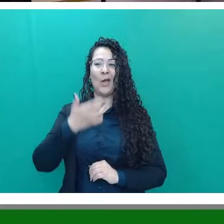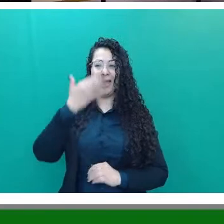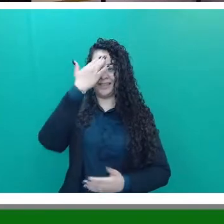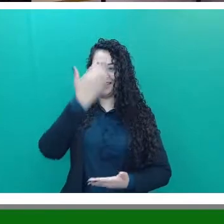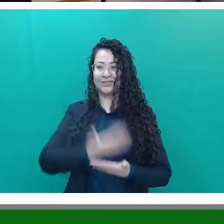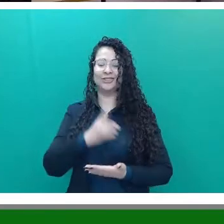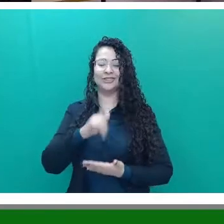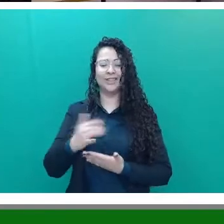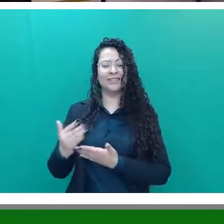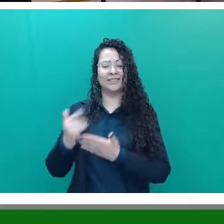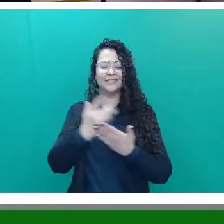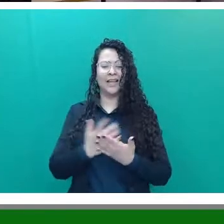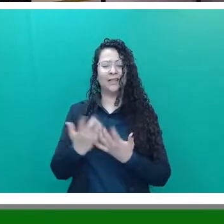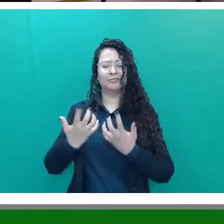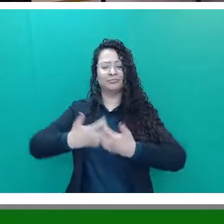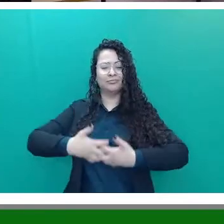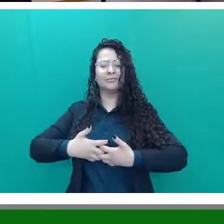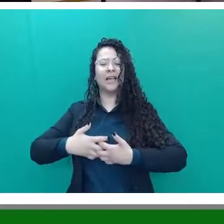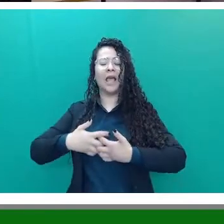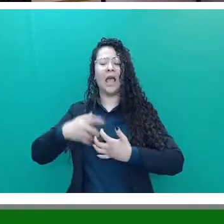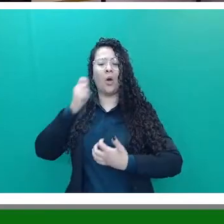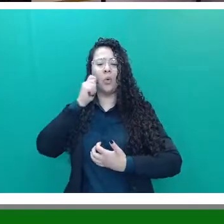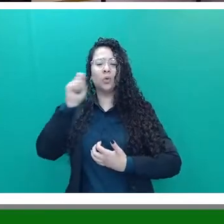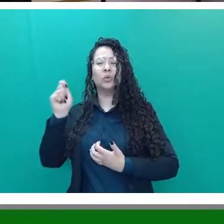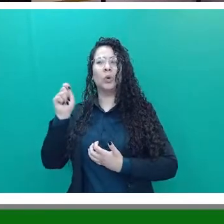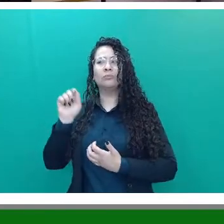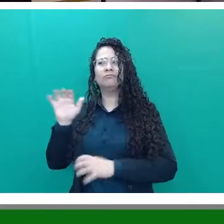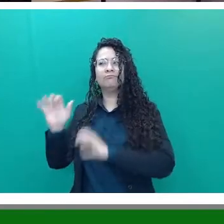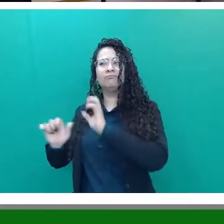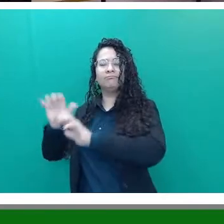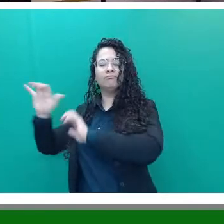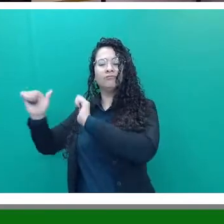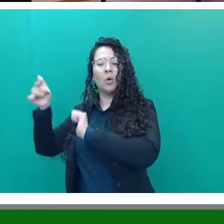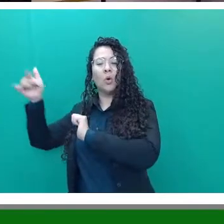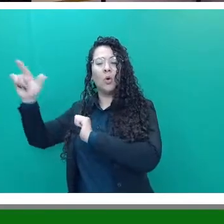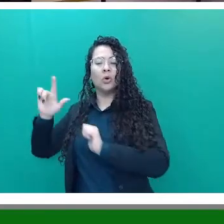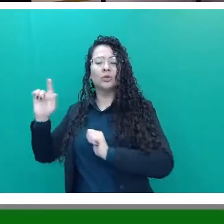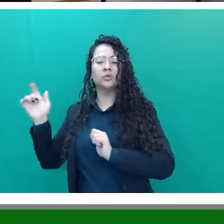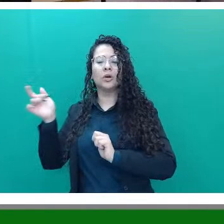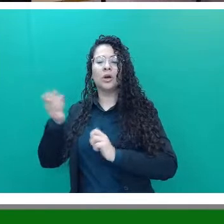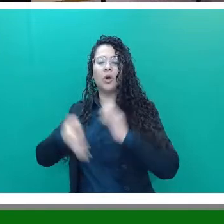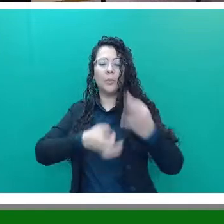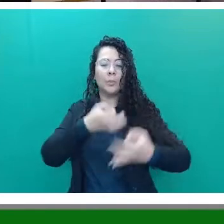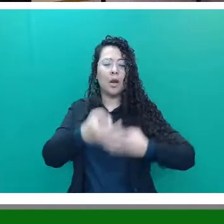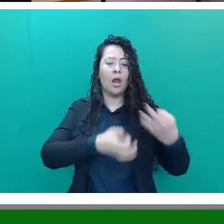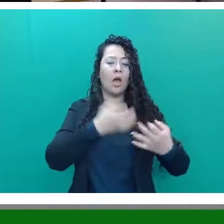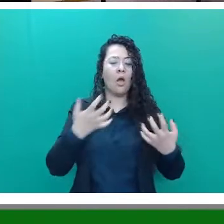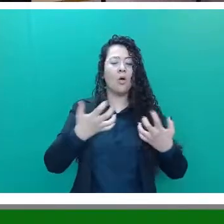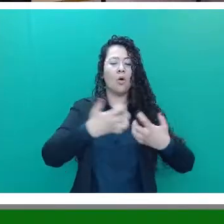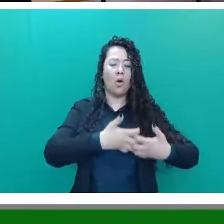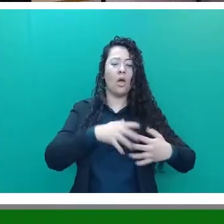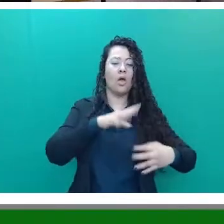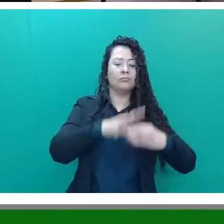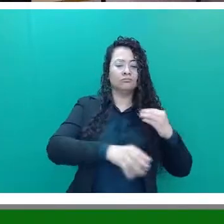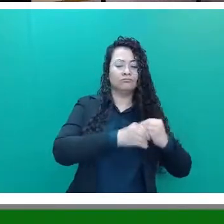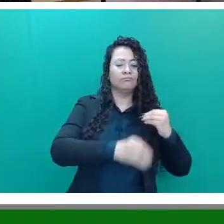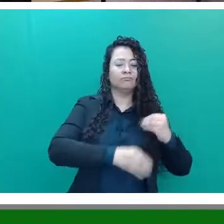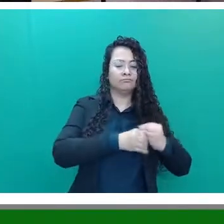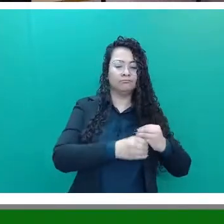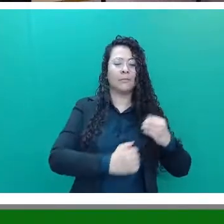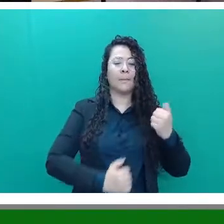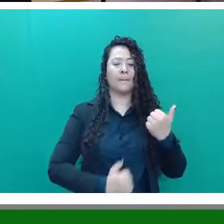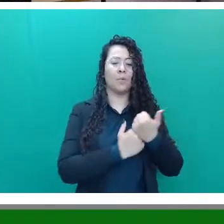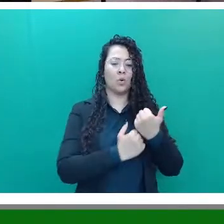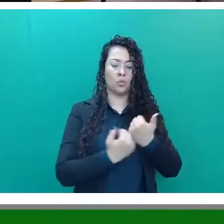né, para corroborar o que você está afirmando, né, para dar mais força para sua argumentação. Gostei